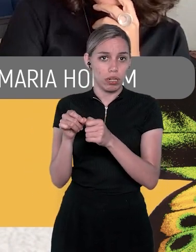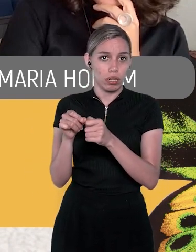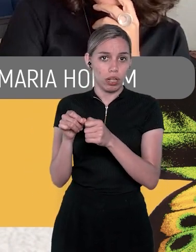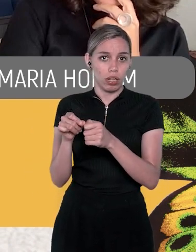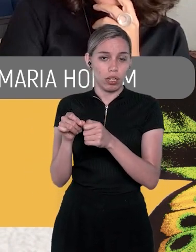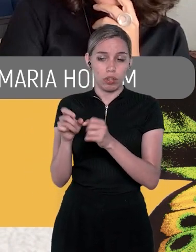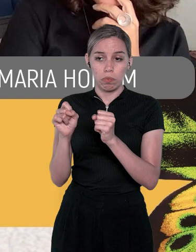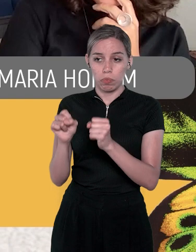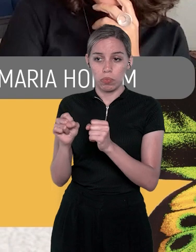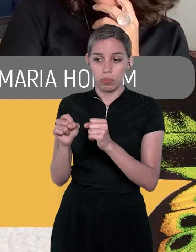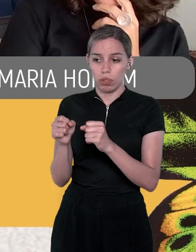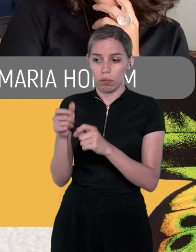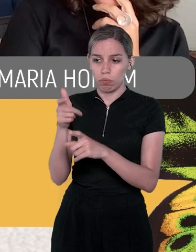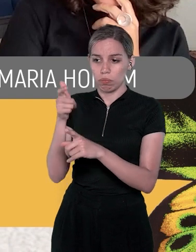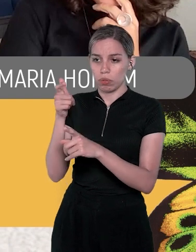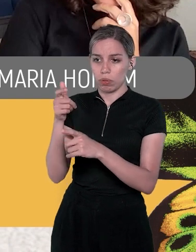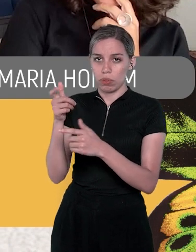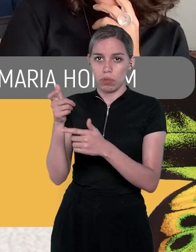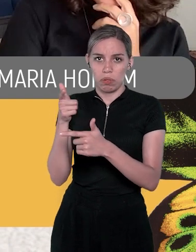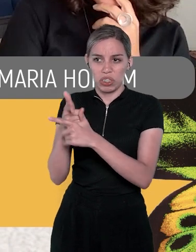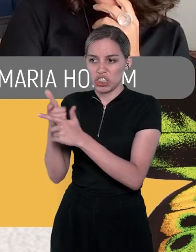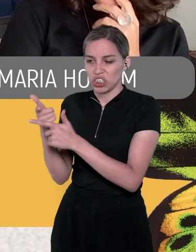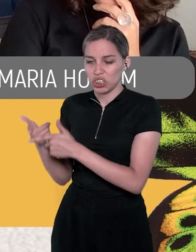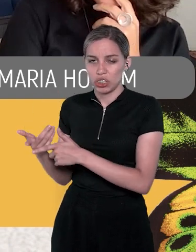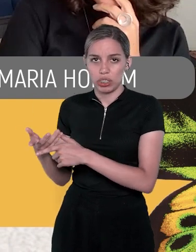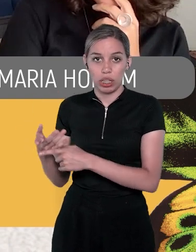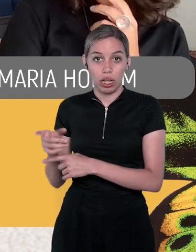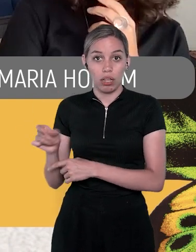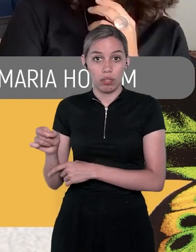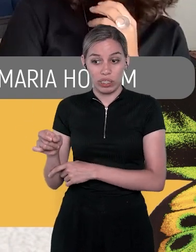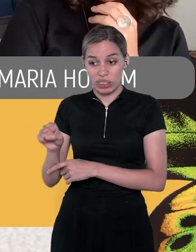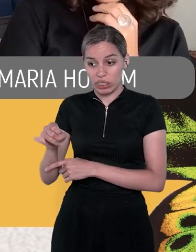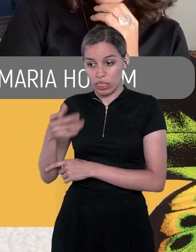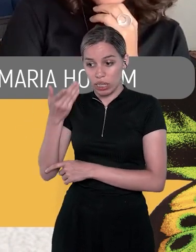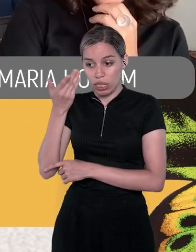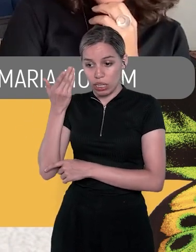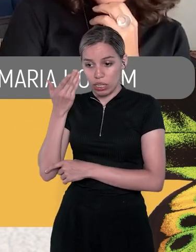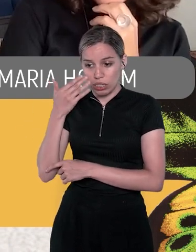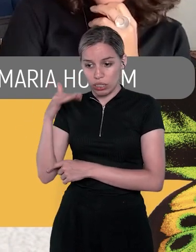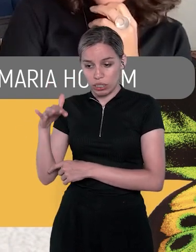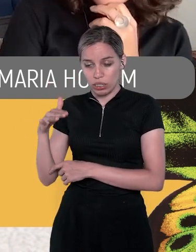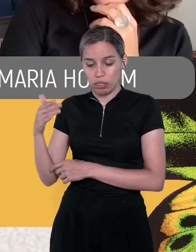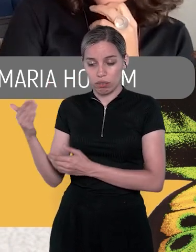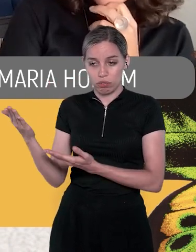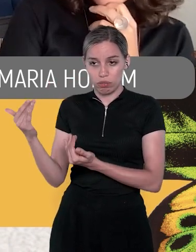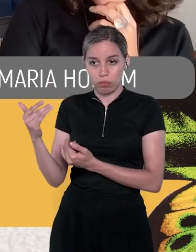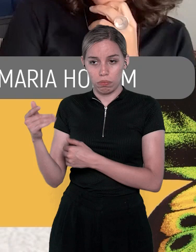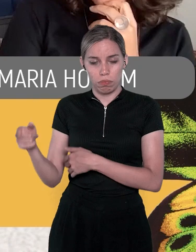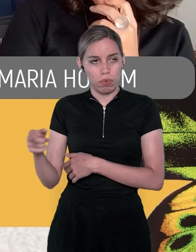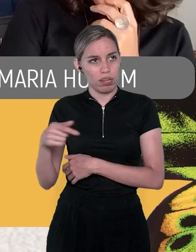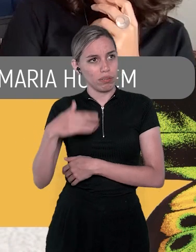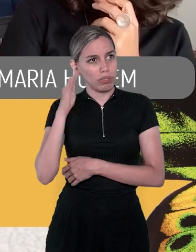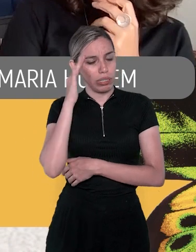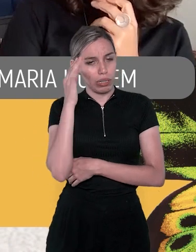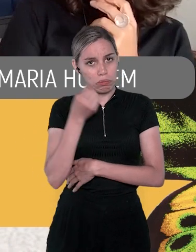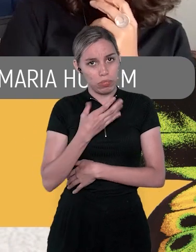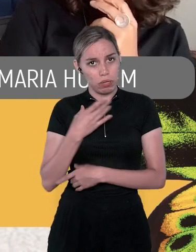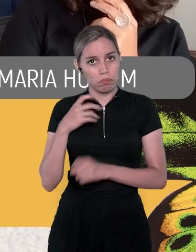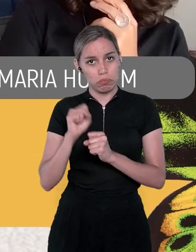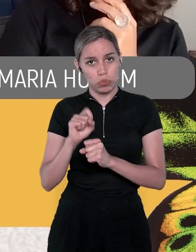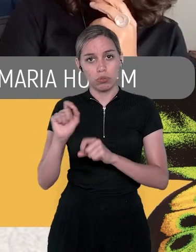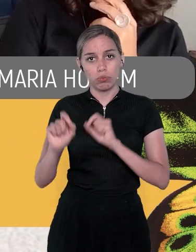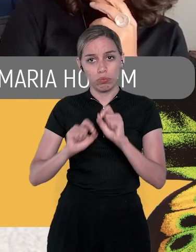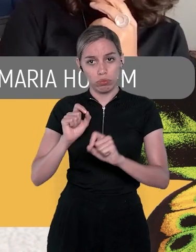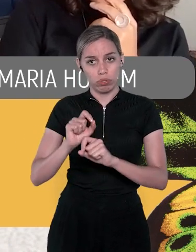que pode ser terminal, pode levar ao suicídio. Né? É uma depressão que, se você não consegue vencer,